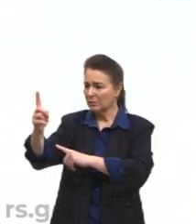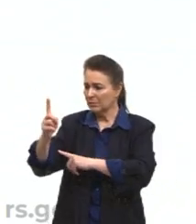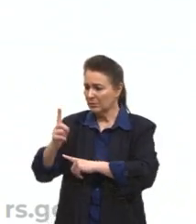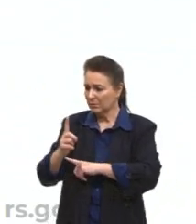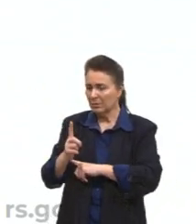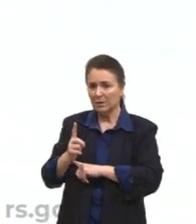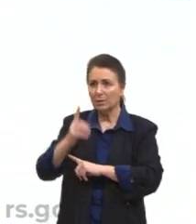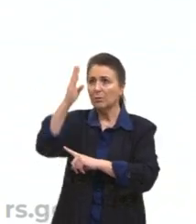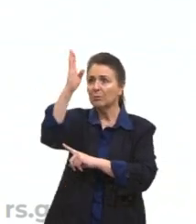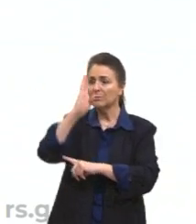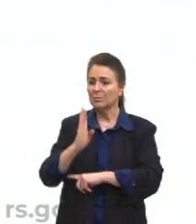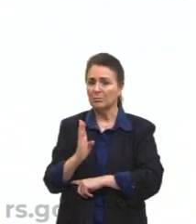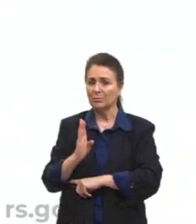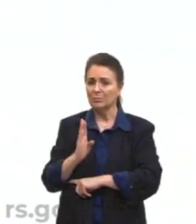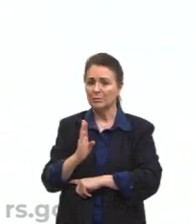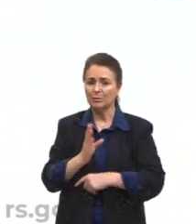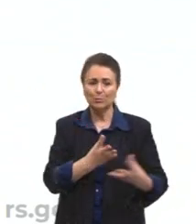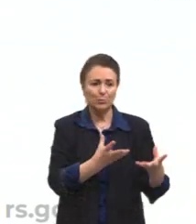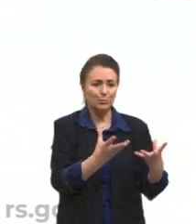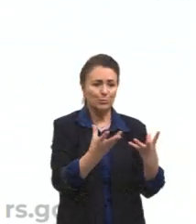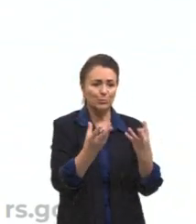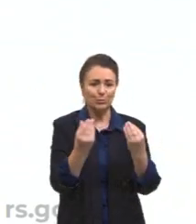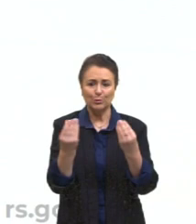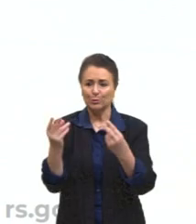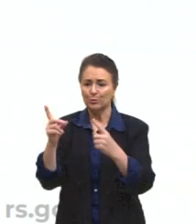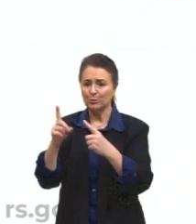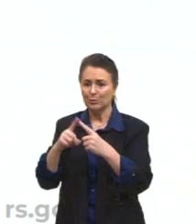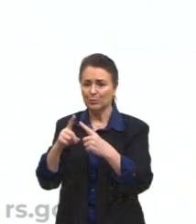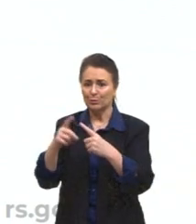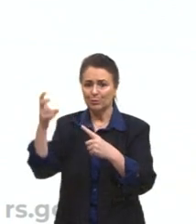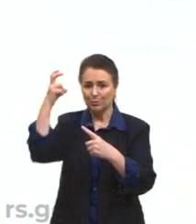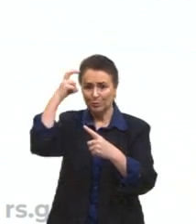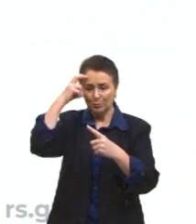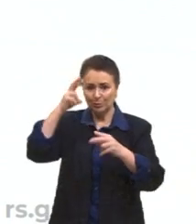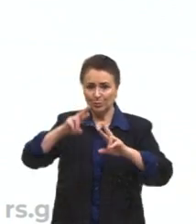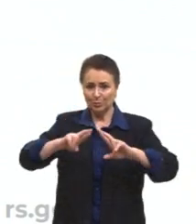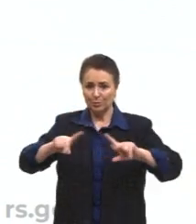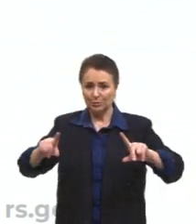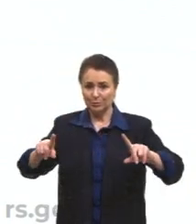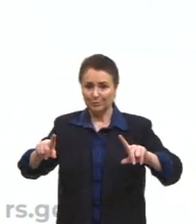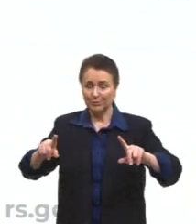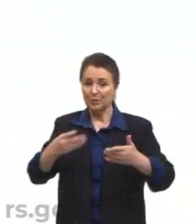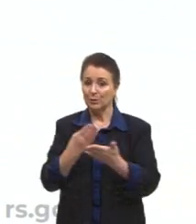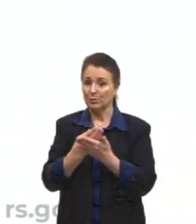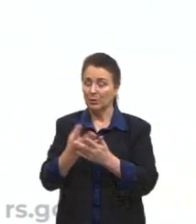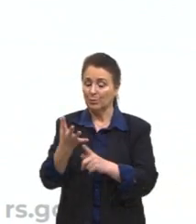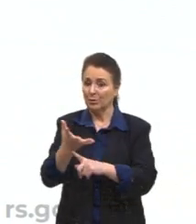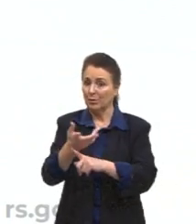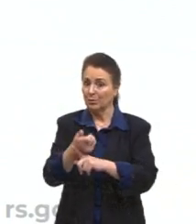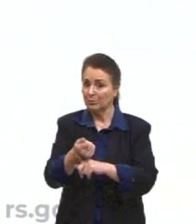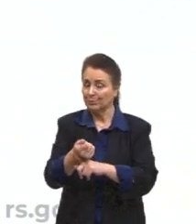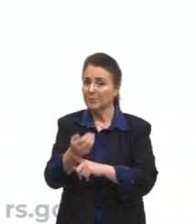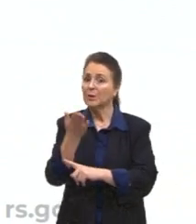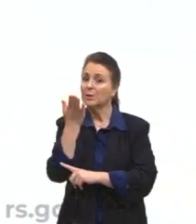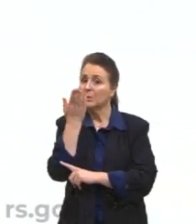multiculturalidade né Aí nós estudamos essas questões na arte na alimentação Nós estudamos também